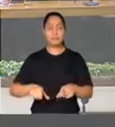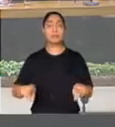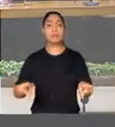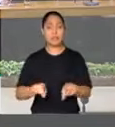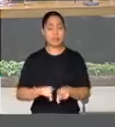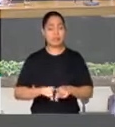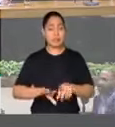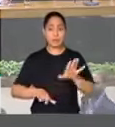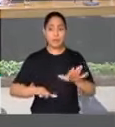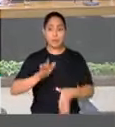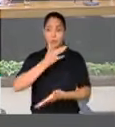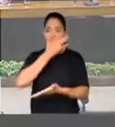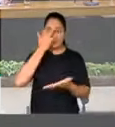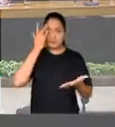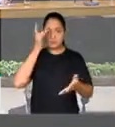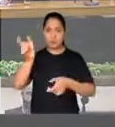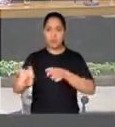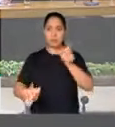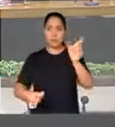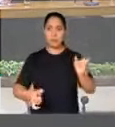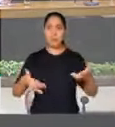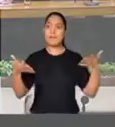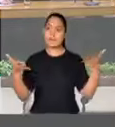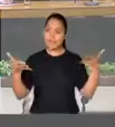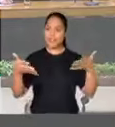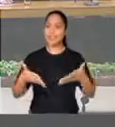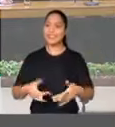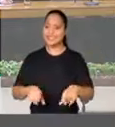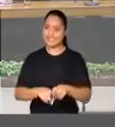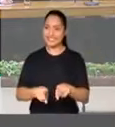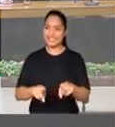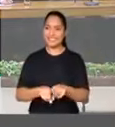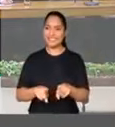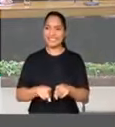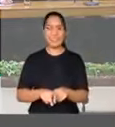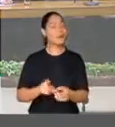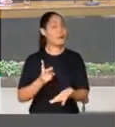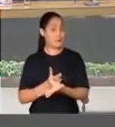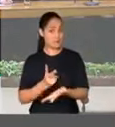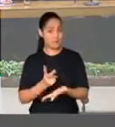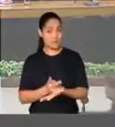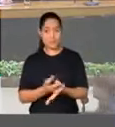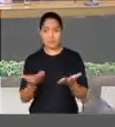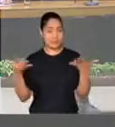pessoas estarão presentes aqui conosco, embora não esteja